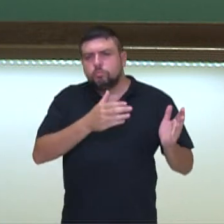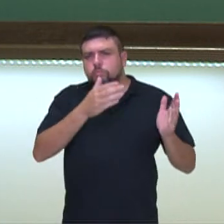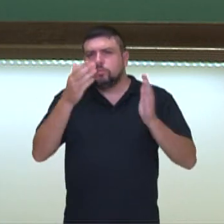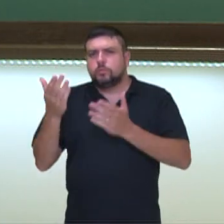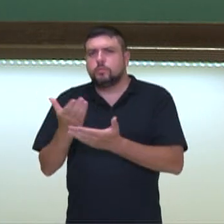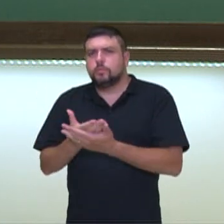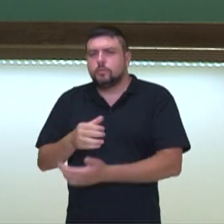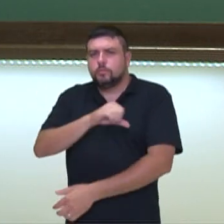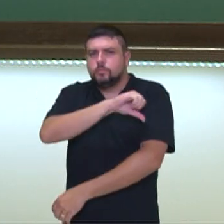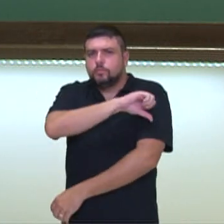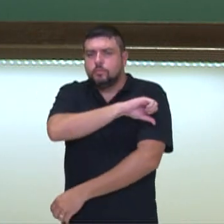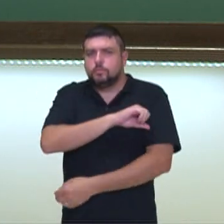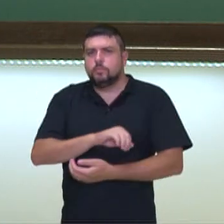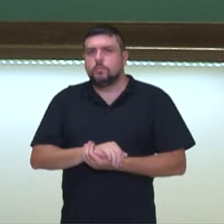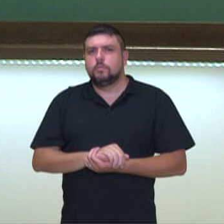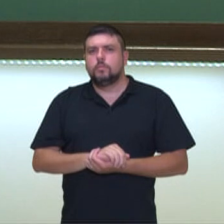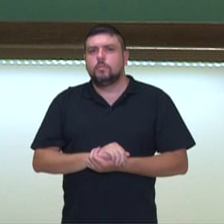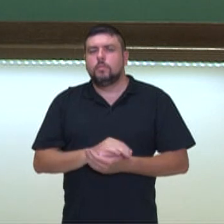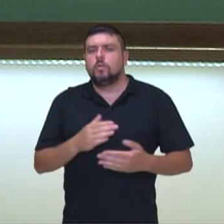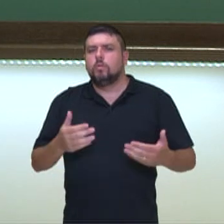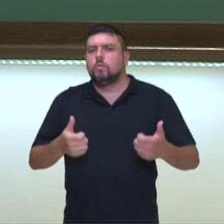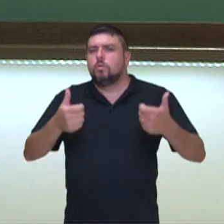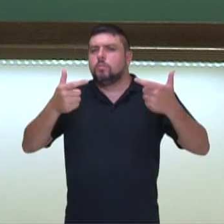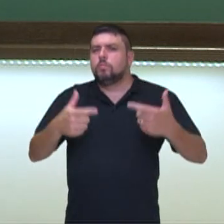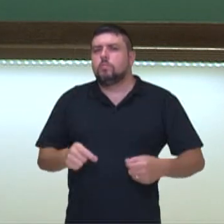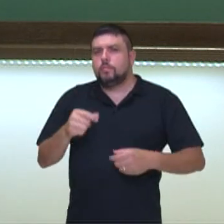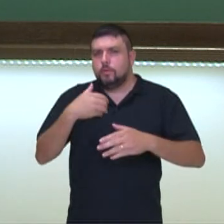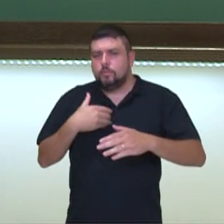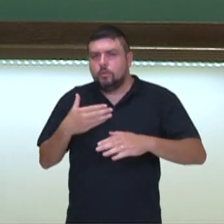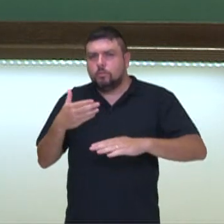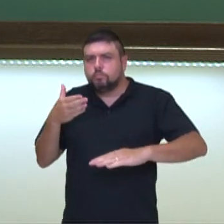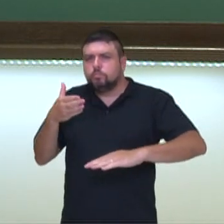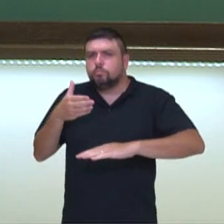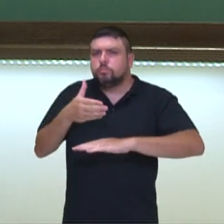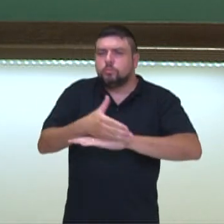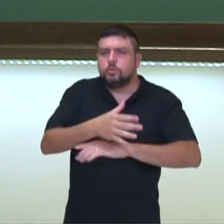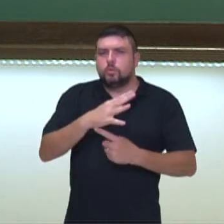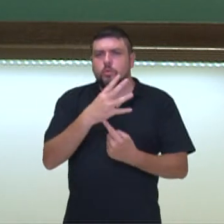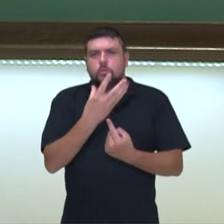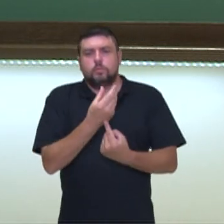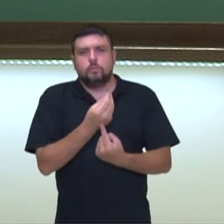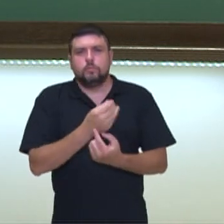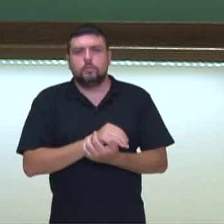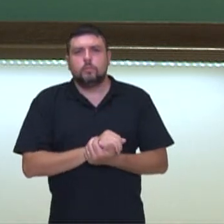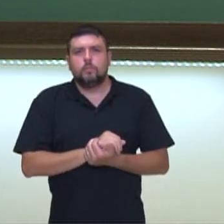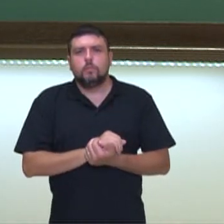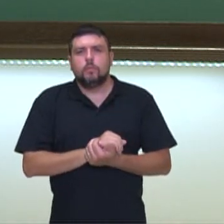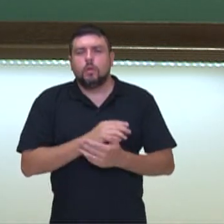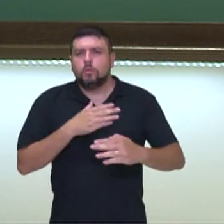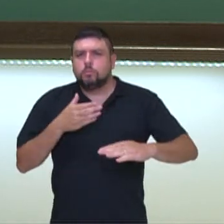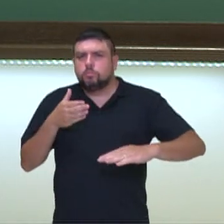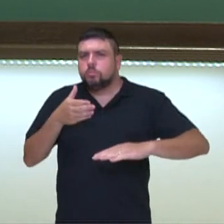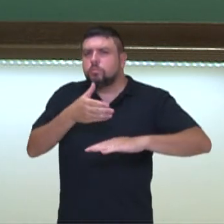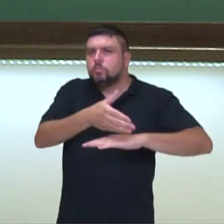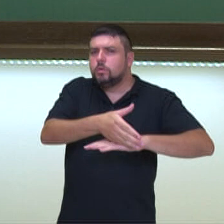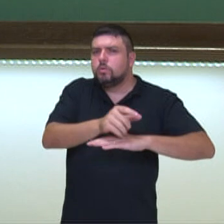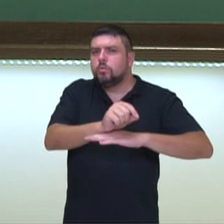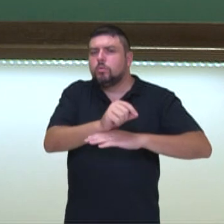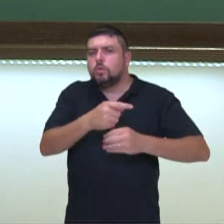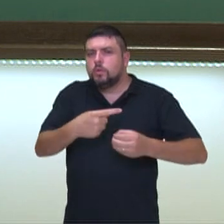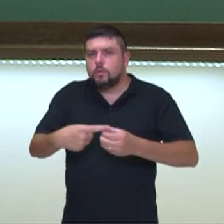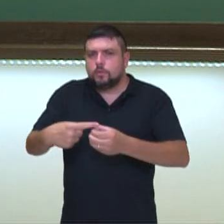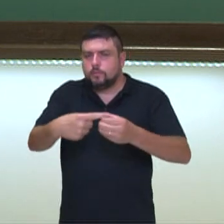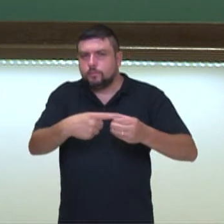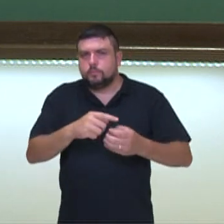nono ano? Nós vamos falar sobre as intervenções artísticas, mais em específico, as intervenções